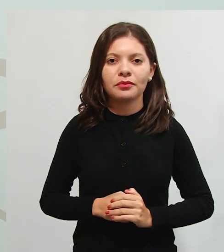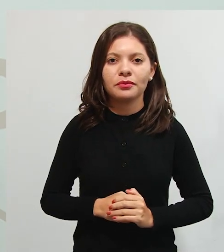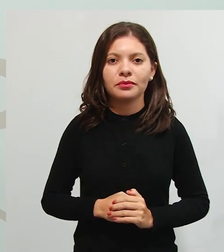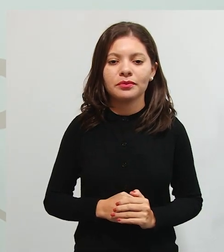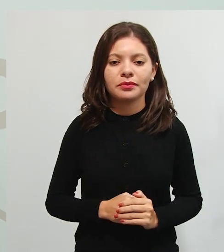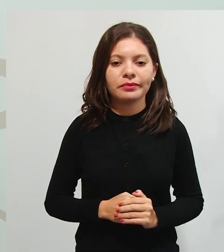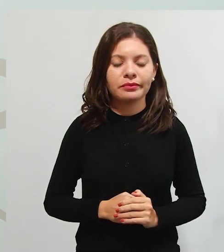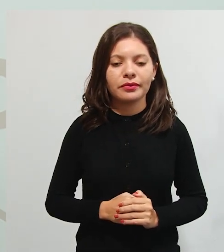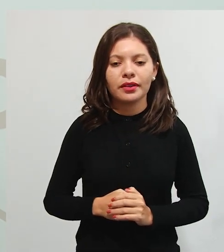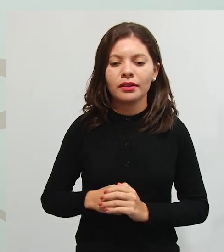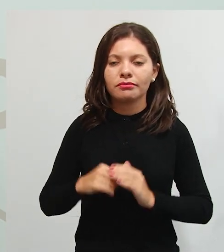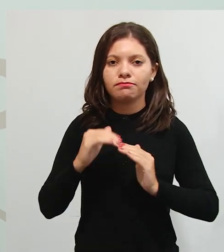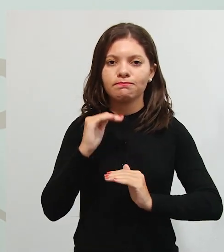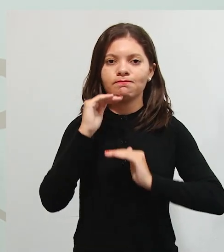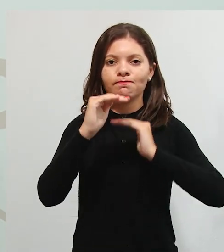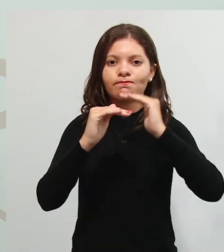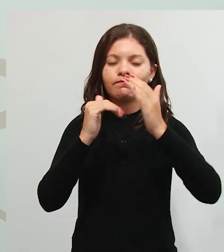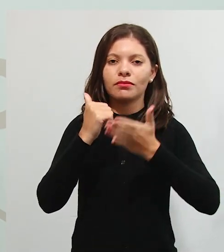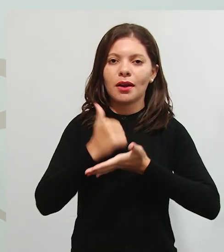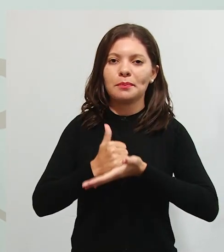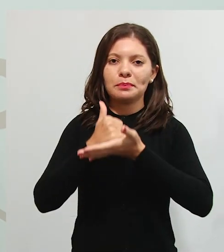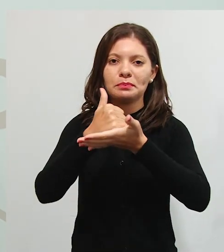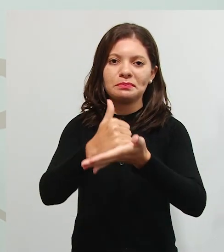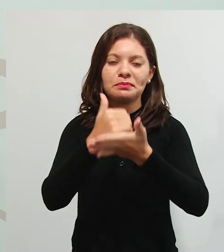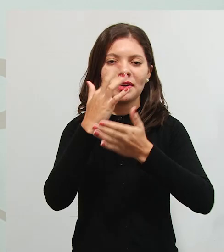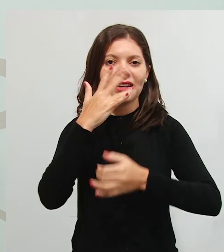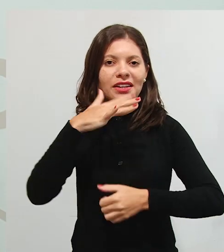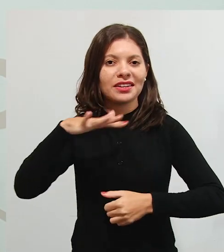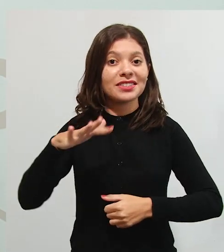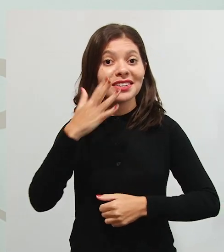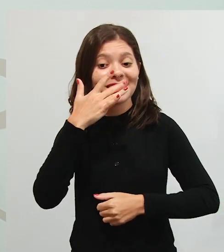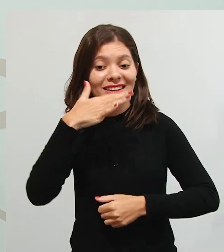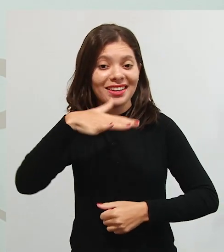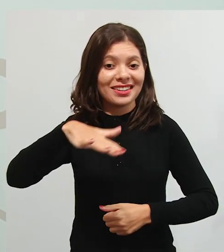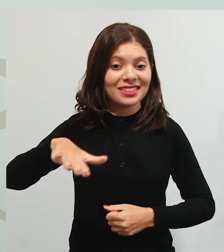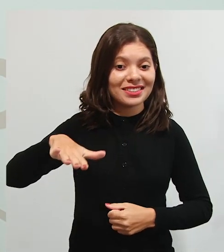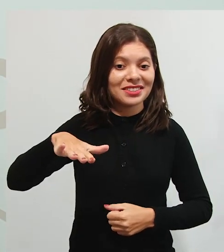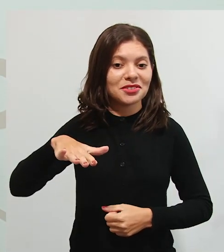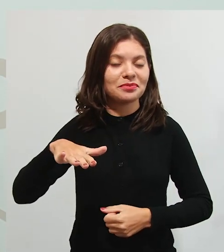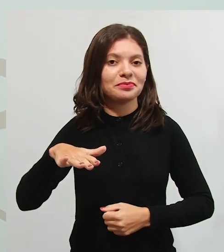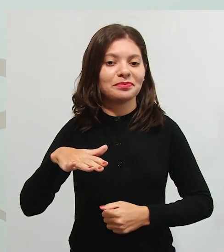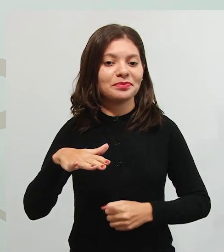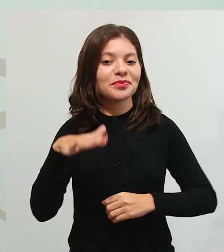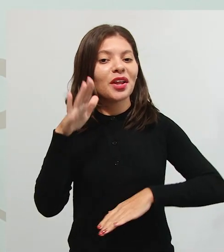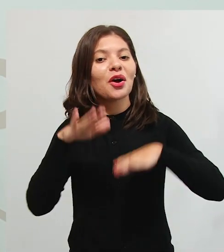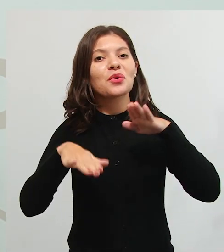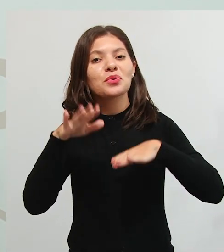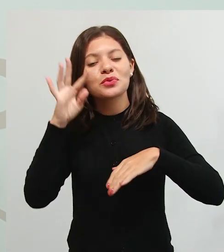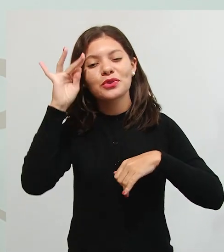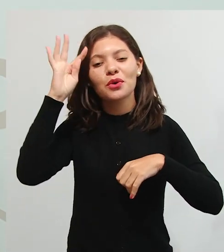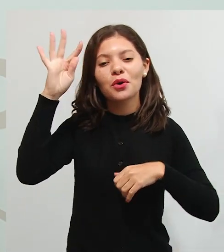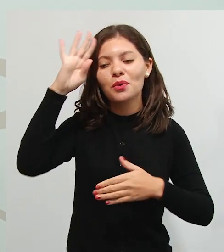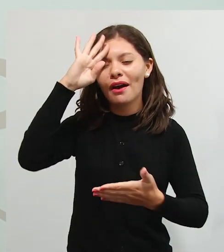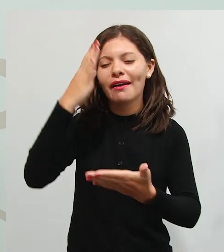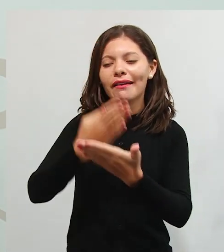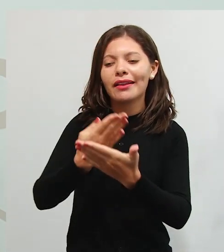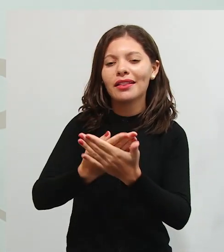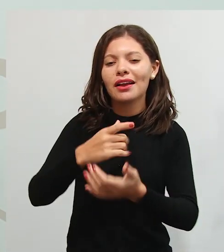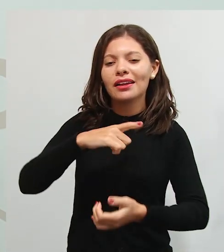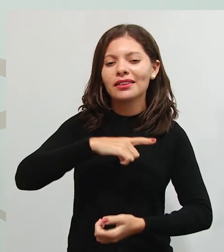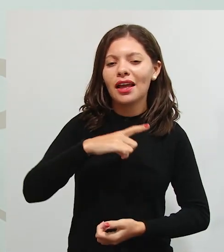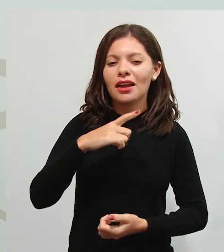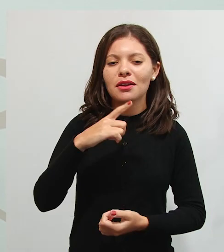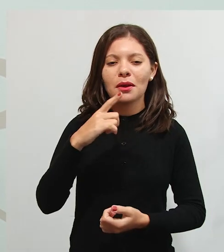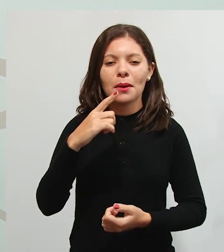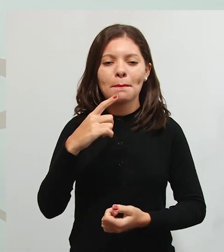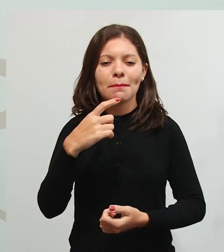que possa contemplar o desenvolvimento da criança. E falando em criança, alguns teóricos acreditam que existe